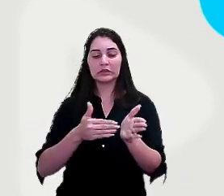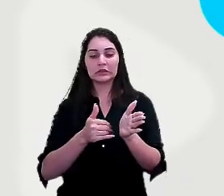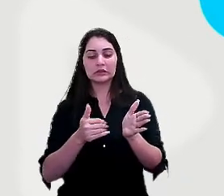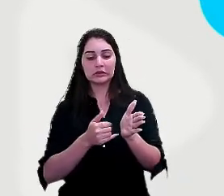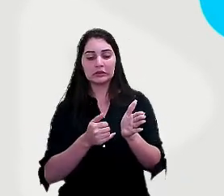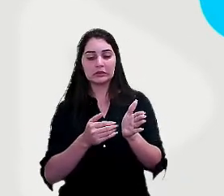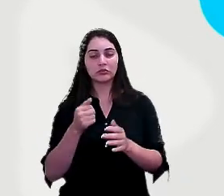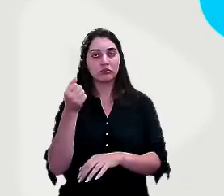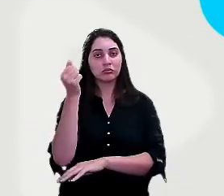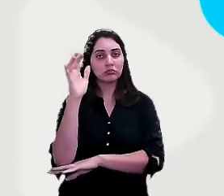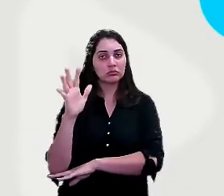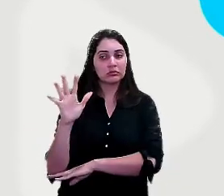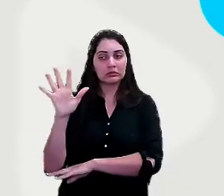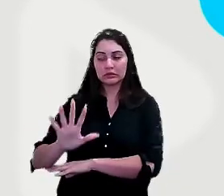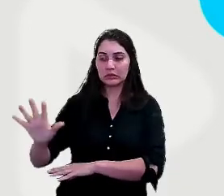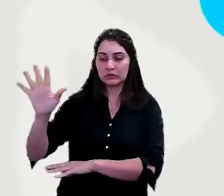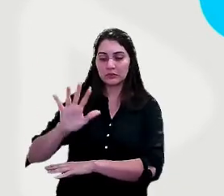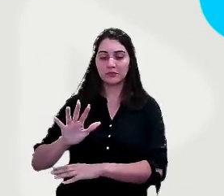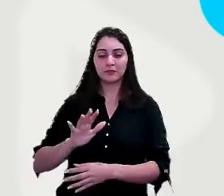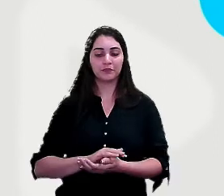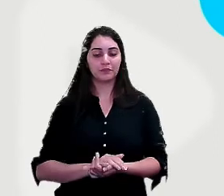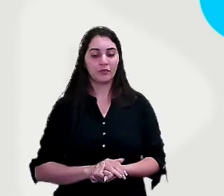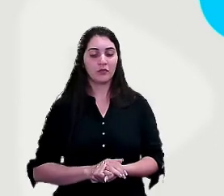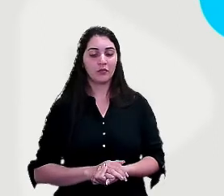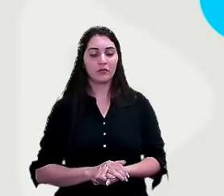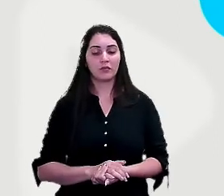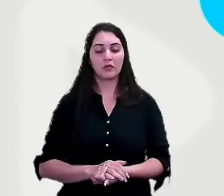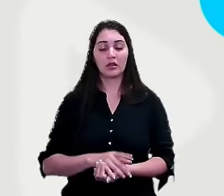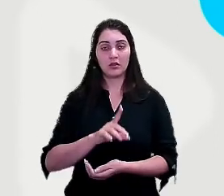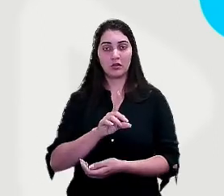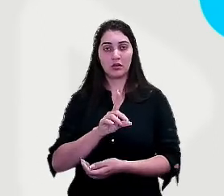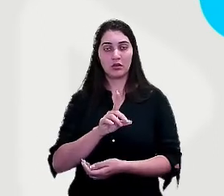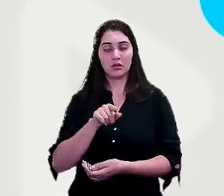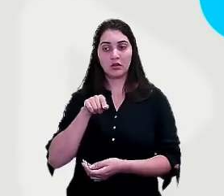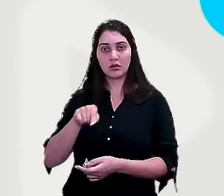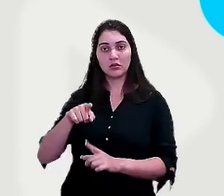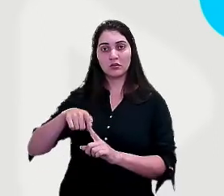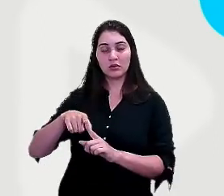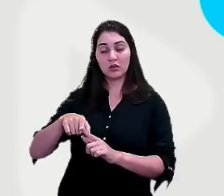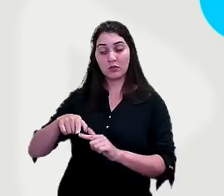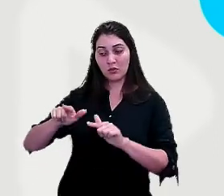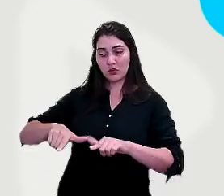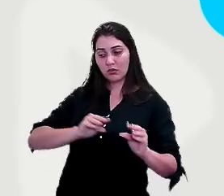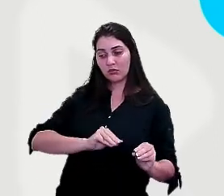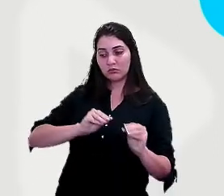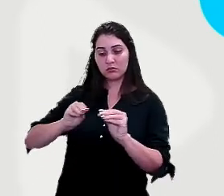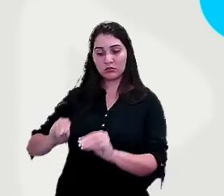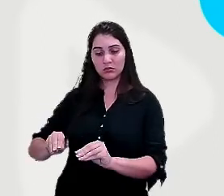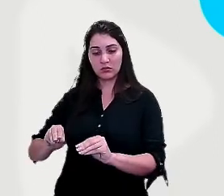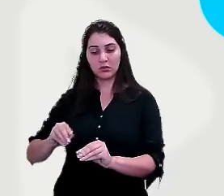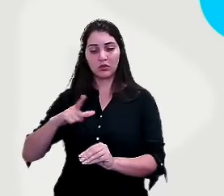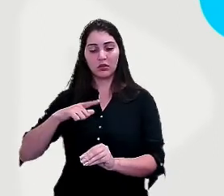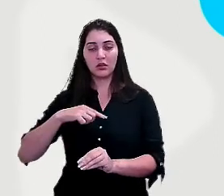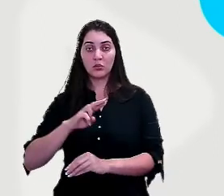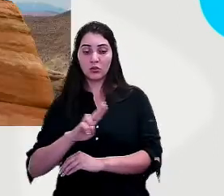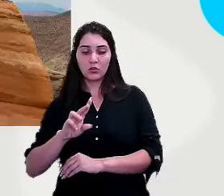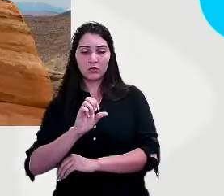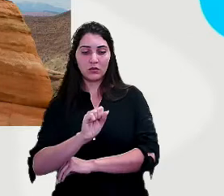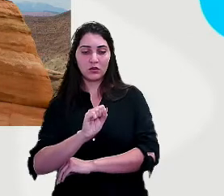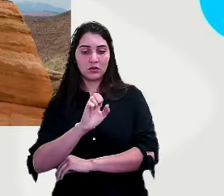transporte de sedimentos, né? A deposição desse material em um novo local é denominada de